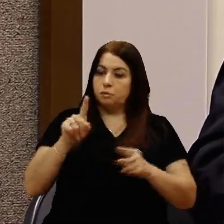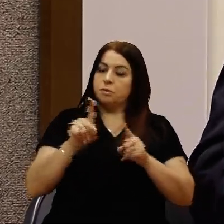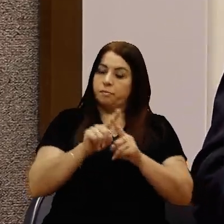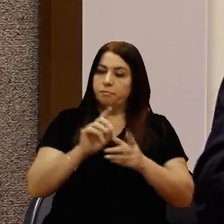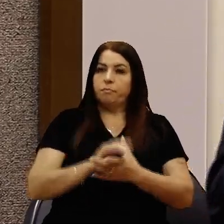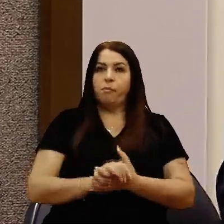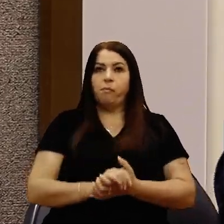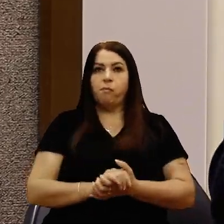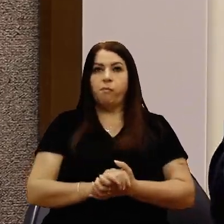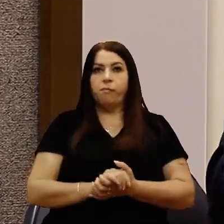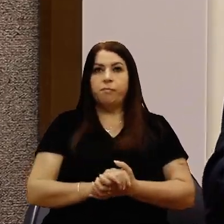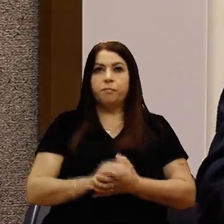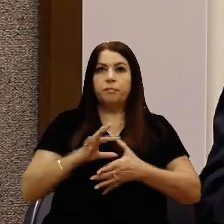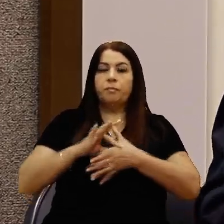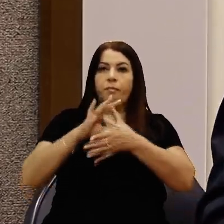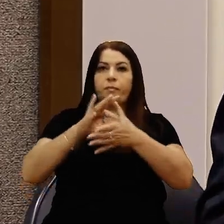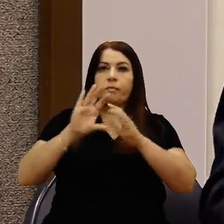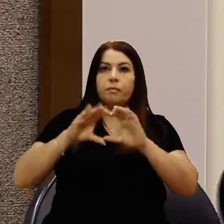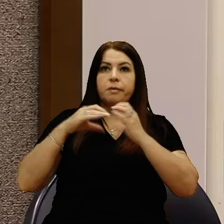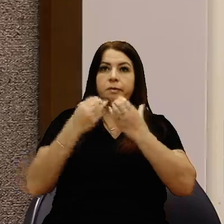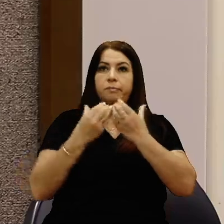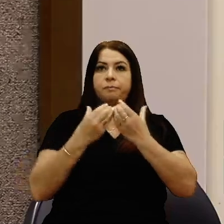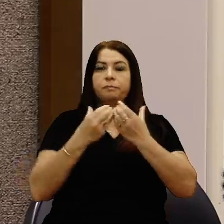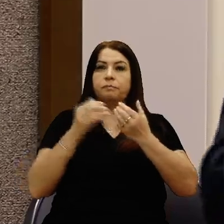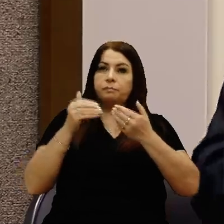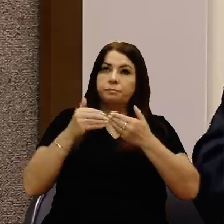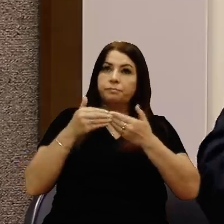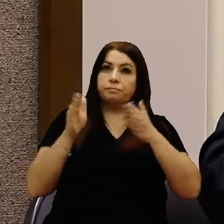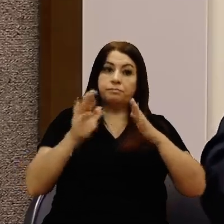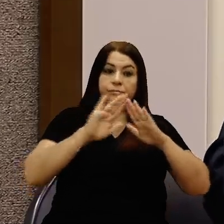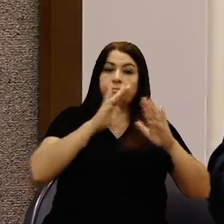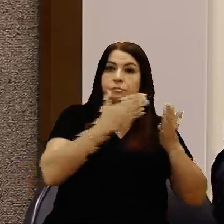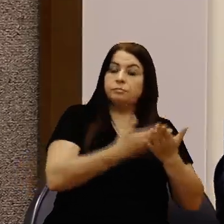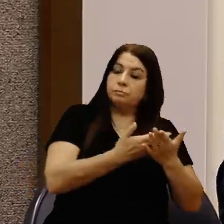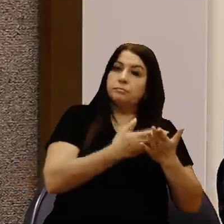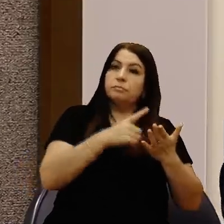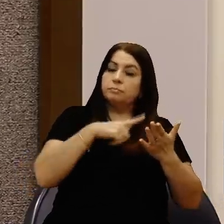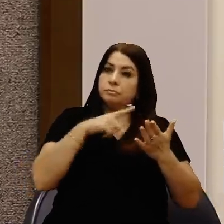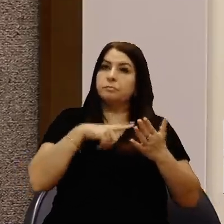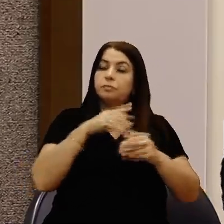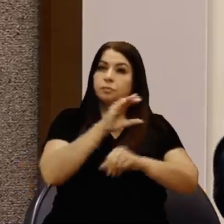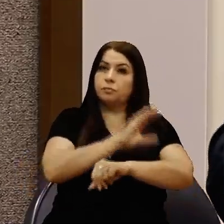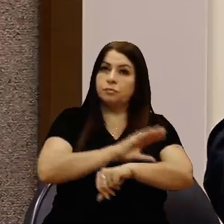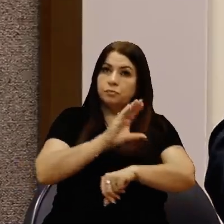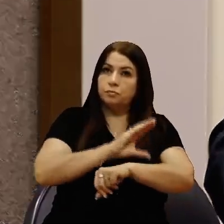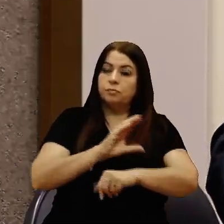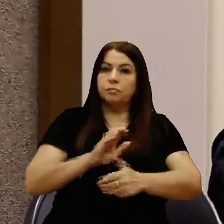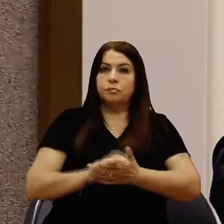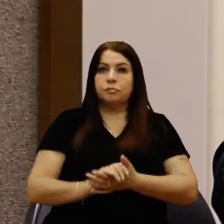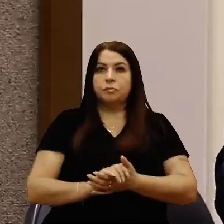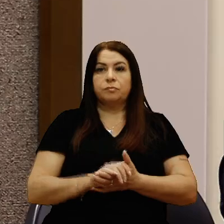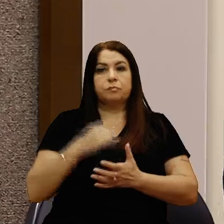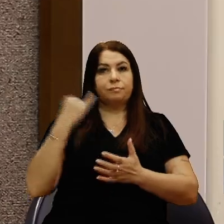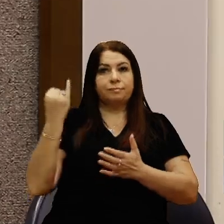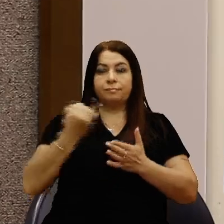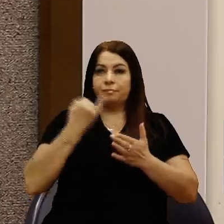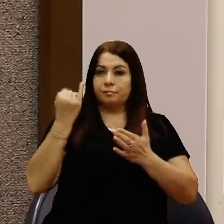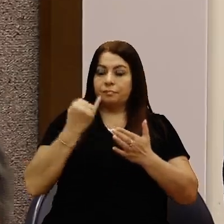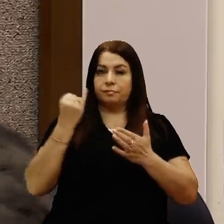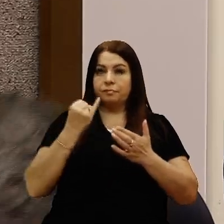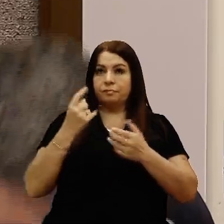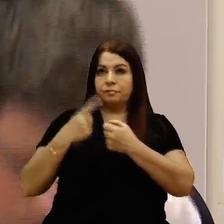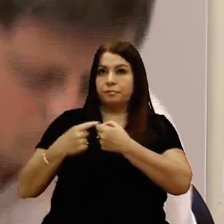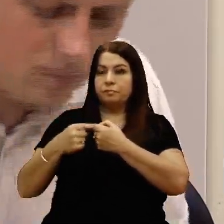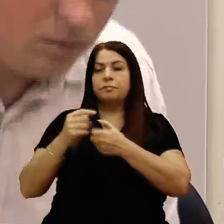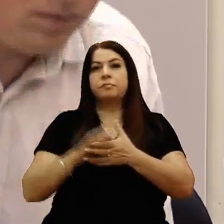professores, as lideranças comunitárias que estão abrindo as escolas para que tenhamos cursos. Isso é importantíssimo numa